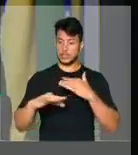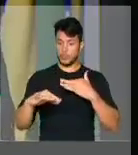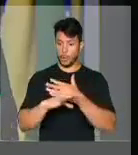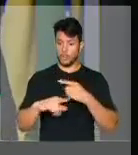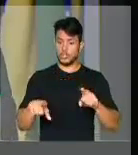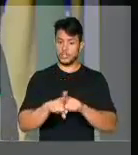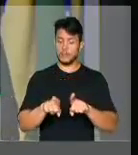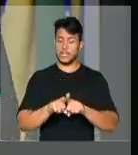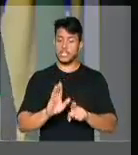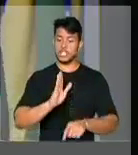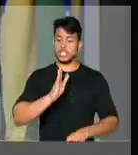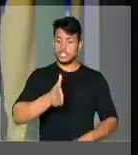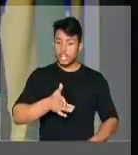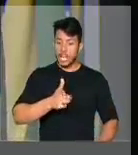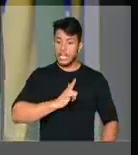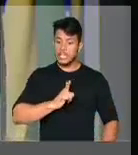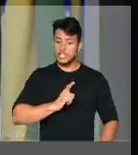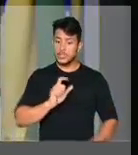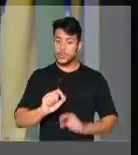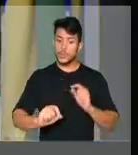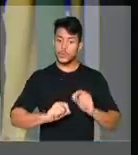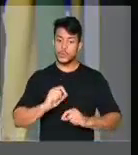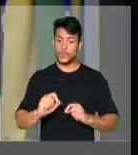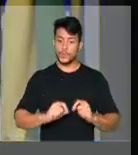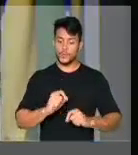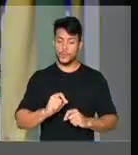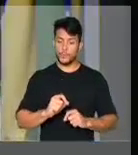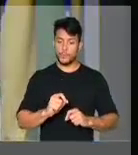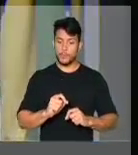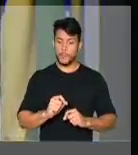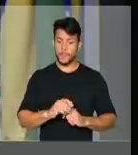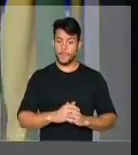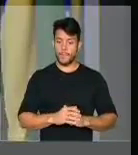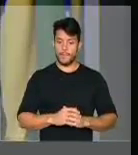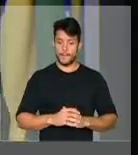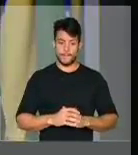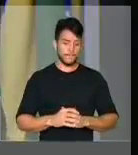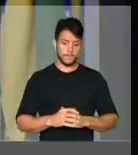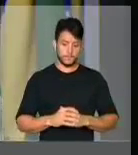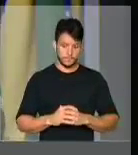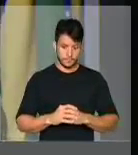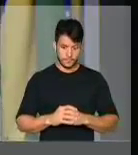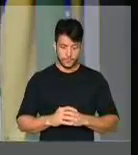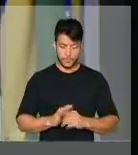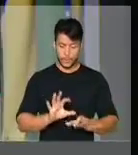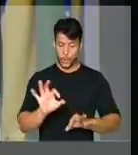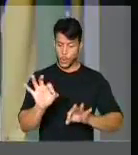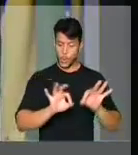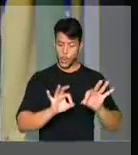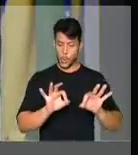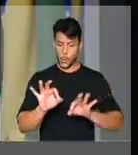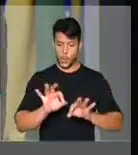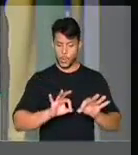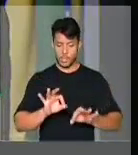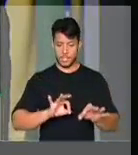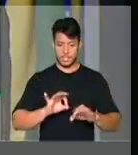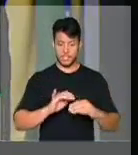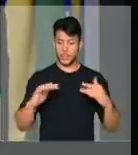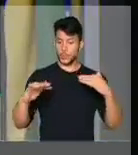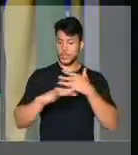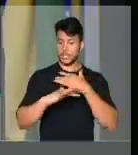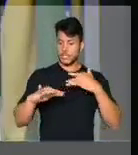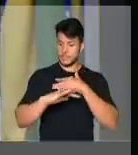vinha implantando uma doutrina de moralização do sistema de transporte público de Brasília. Eu não